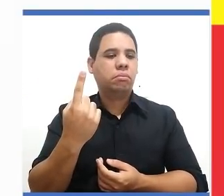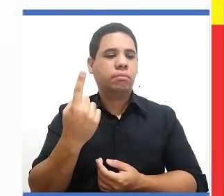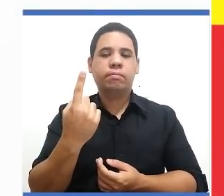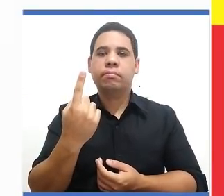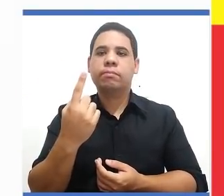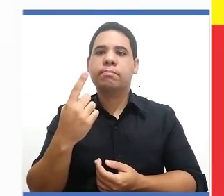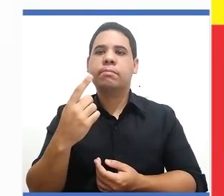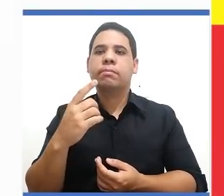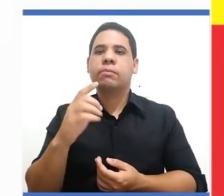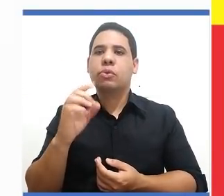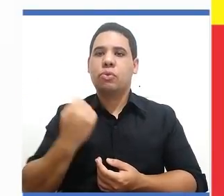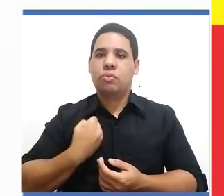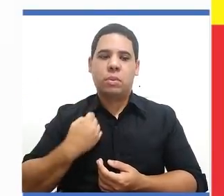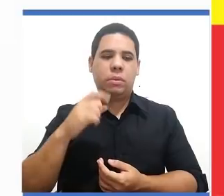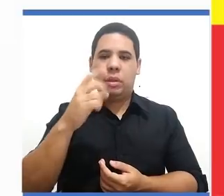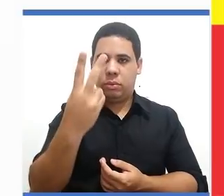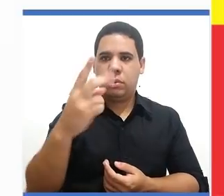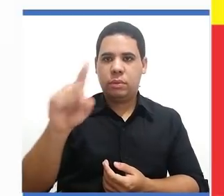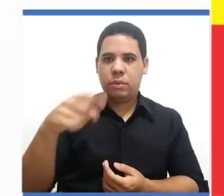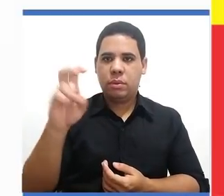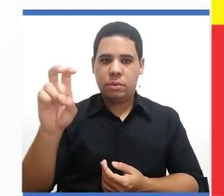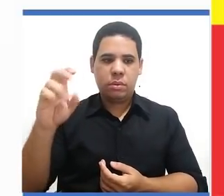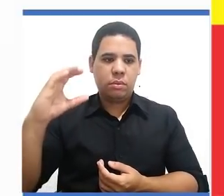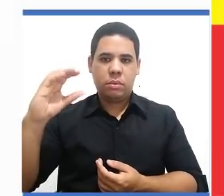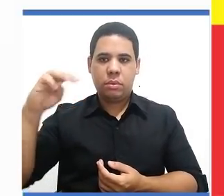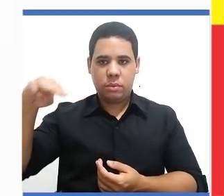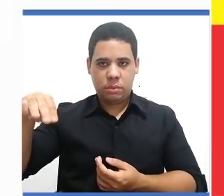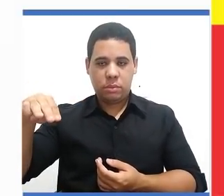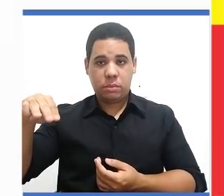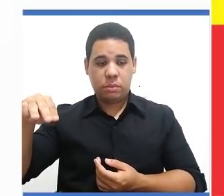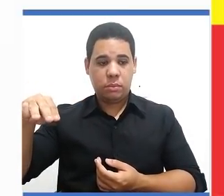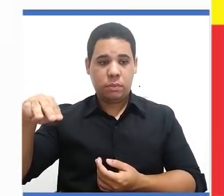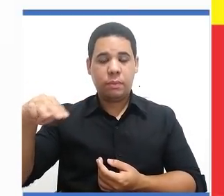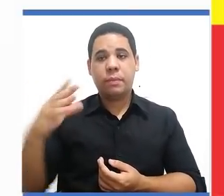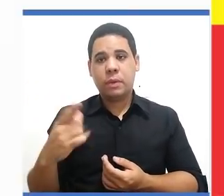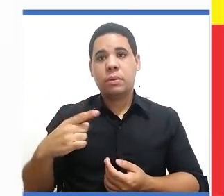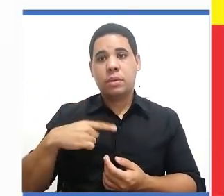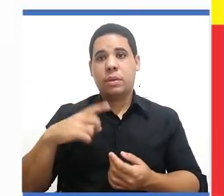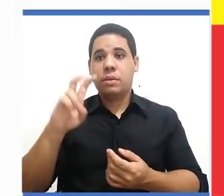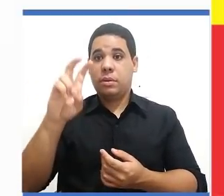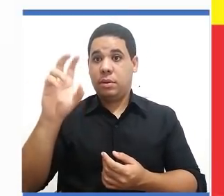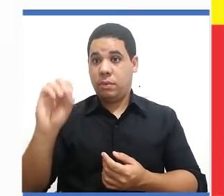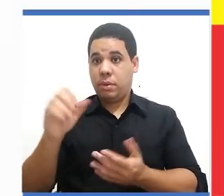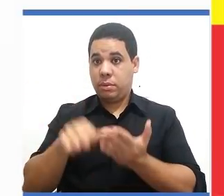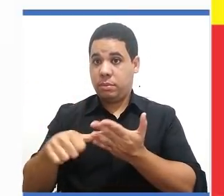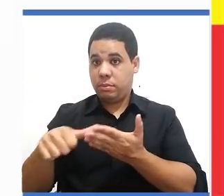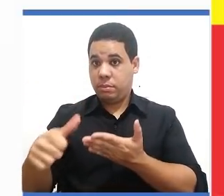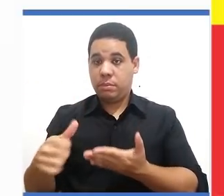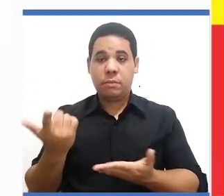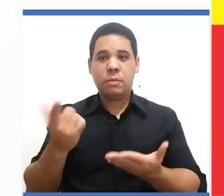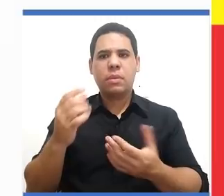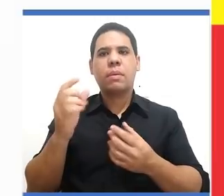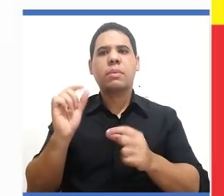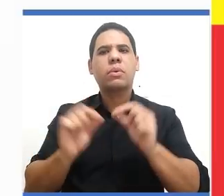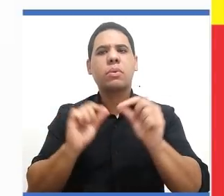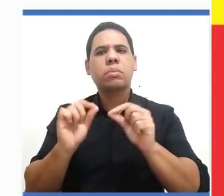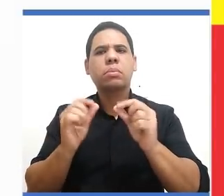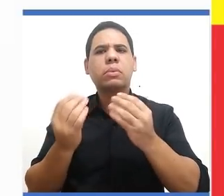por polegada. Se ela fala em 50, é só fazer o quê? Observa aí. Uma